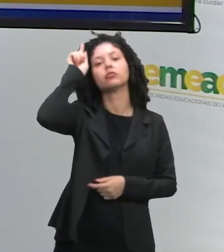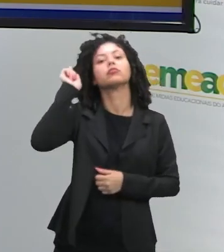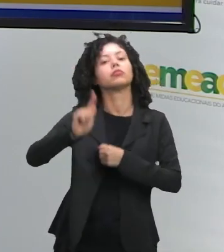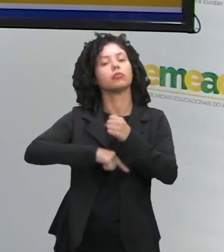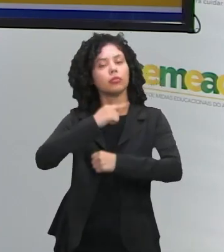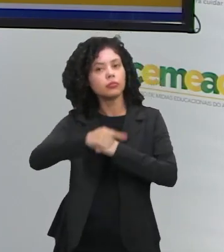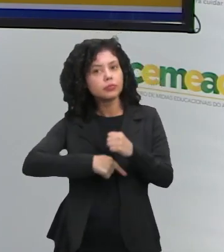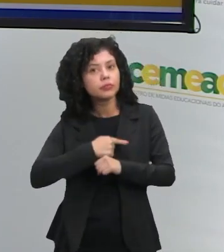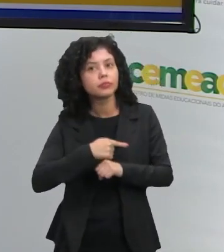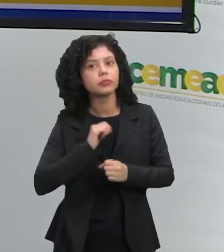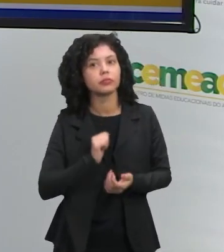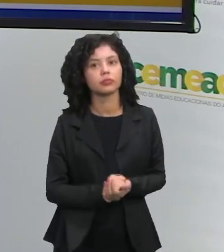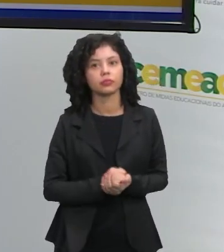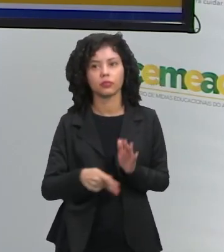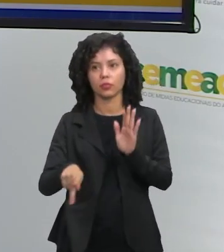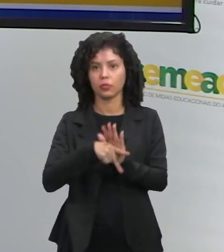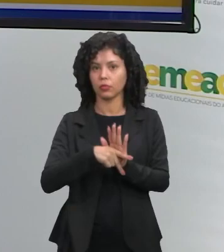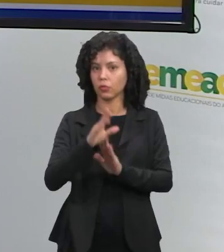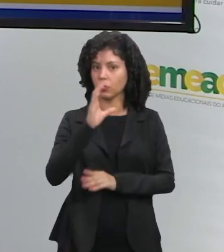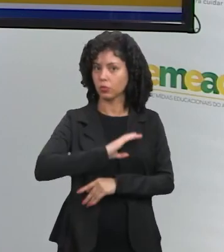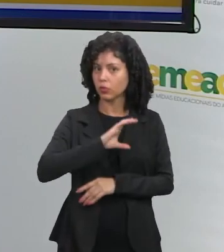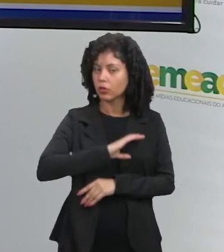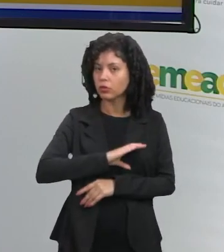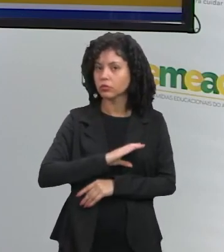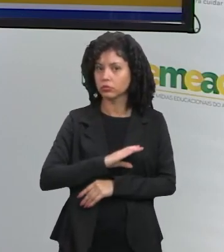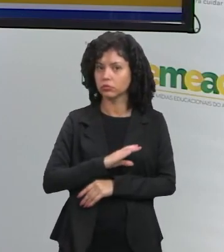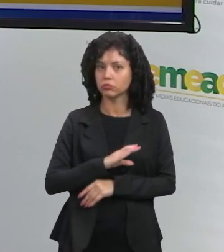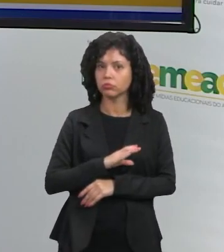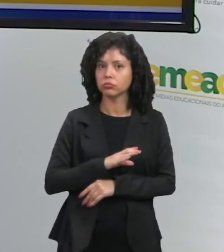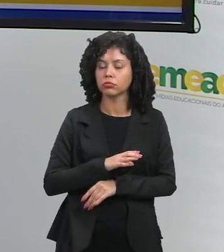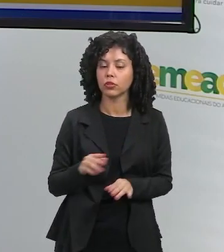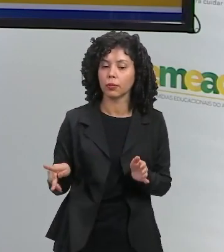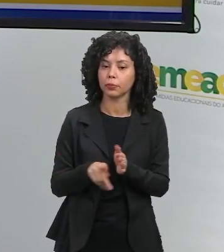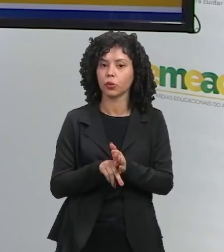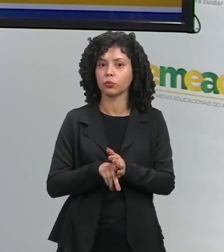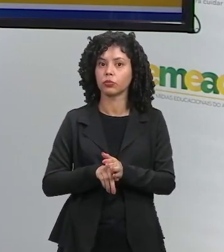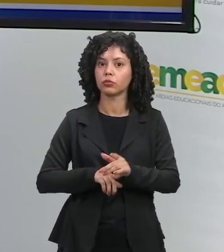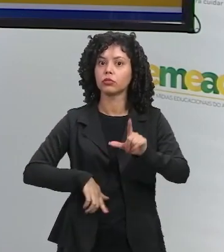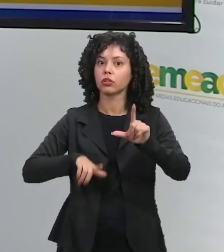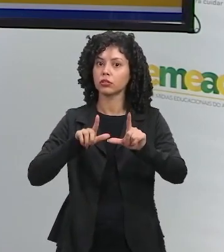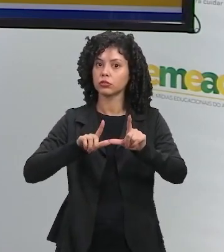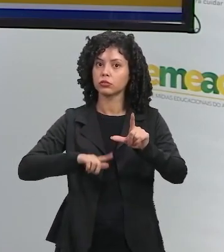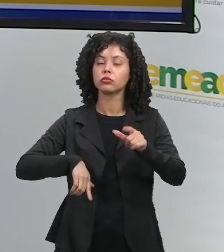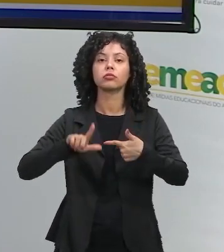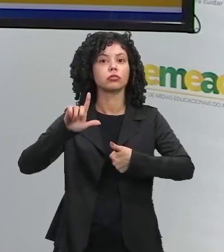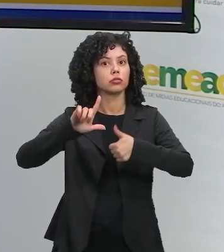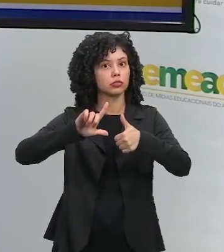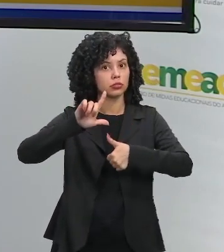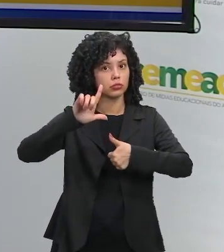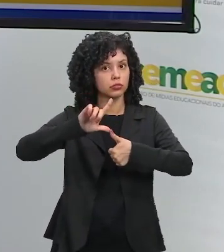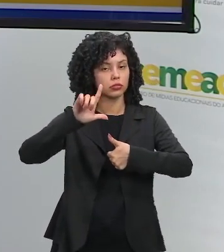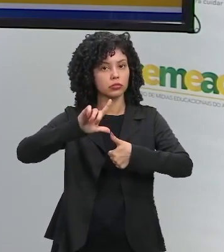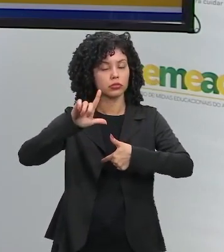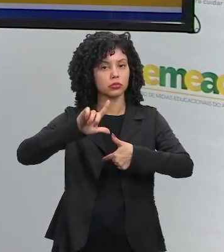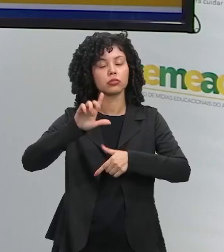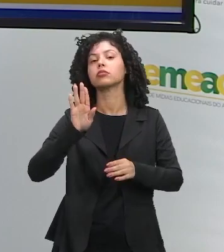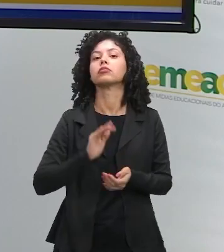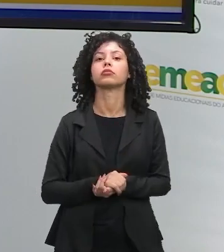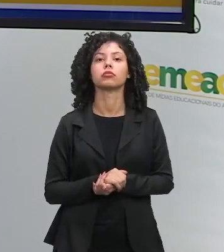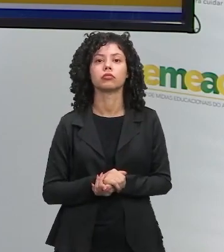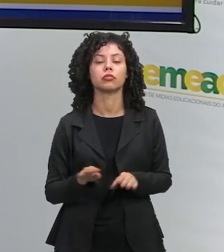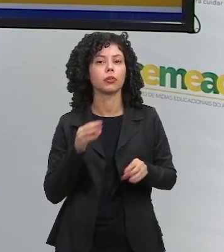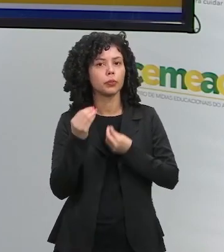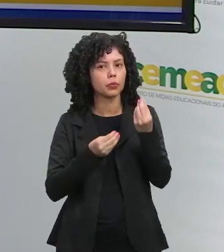não provêm do português. Ela provém do latim. Então, algumas palavras vão coincidir.